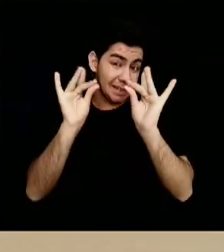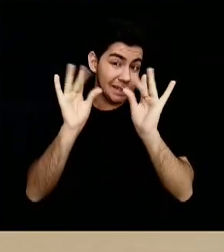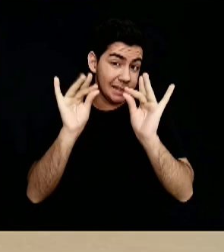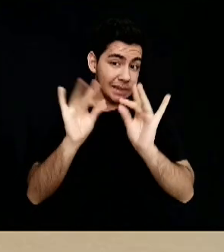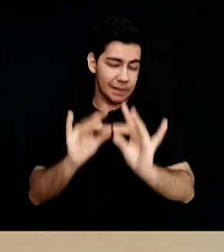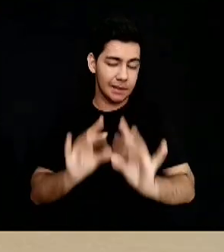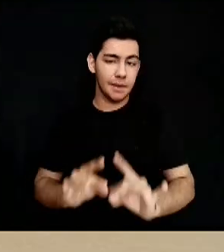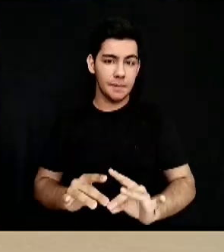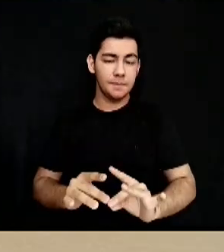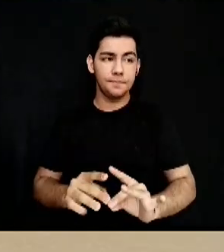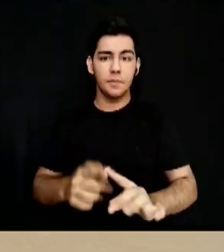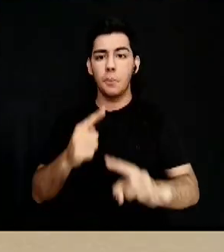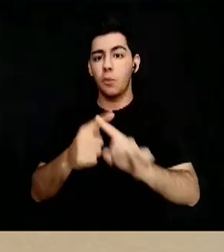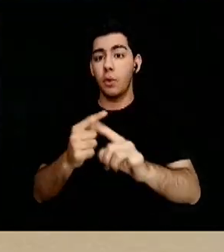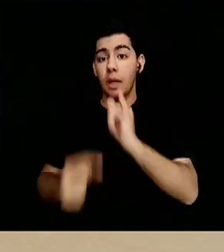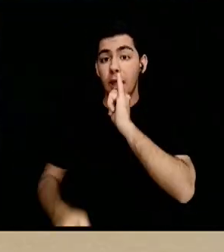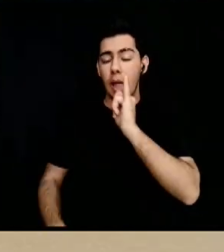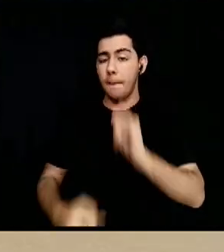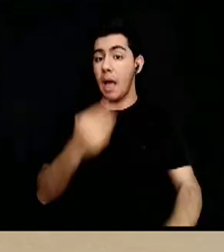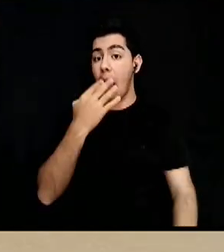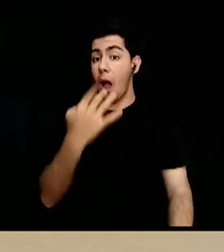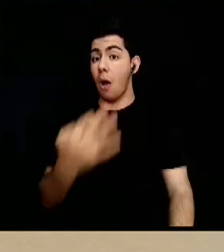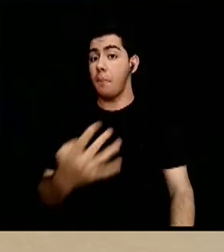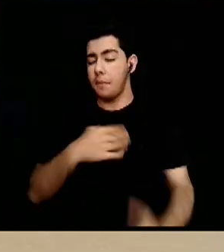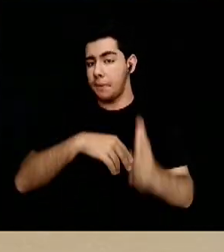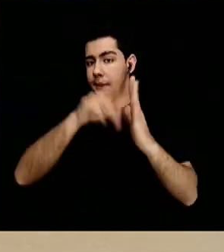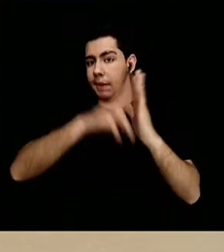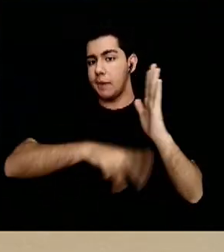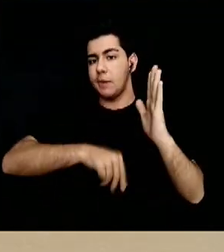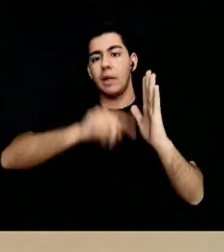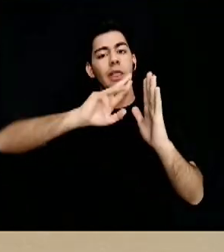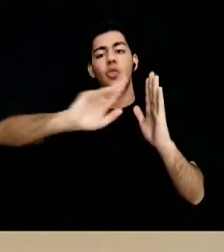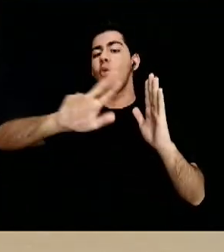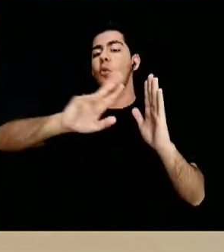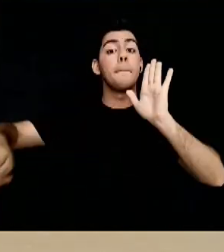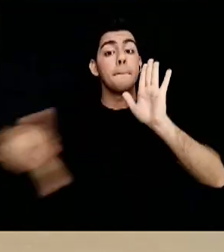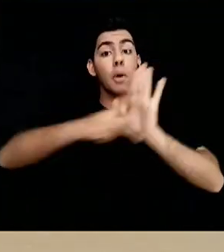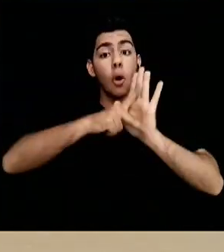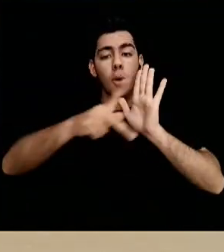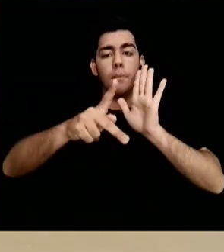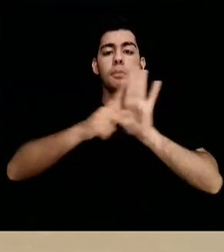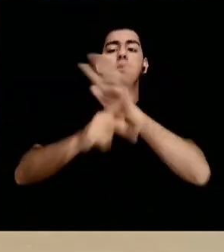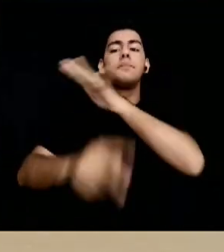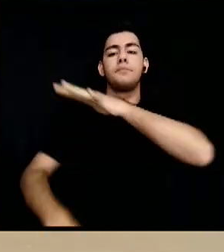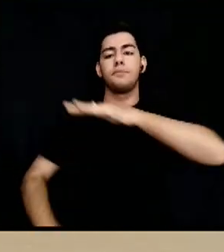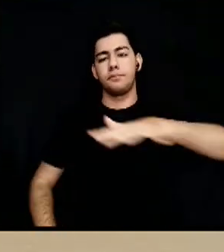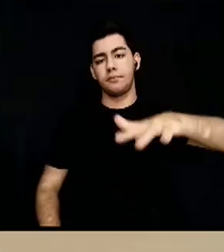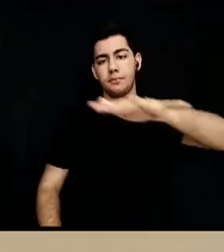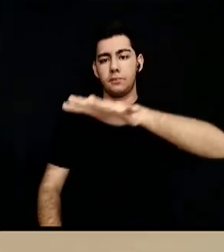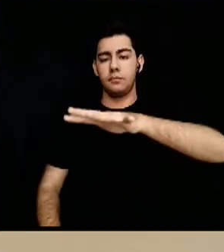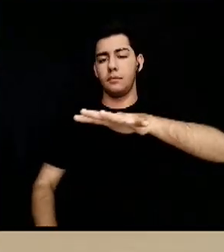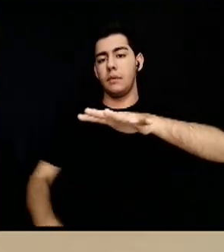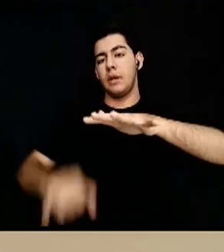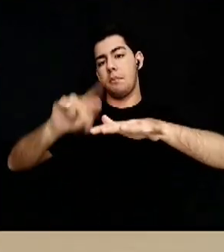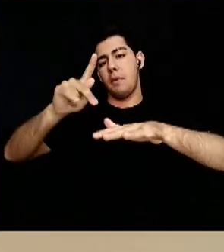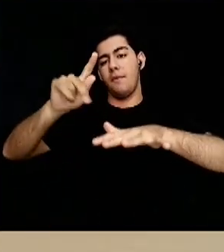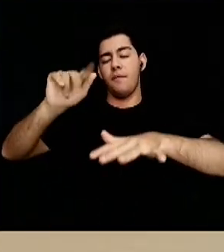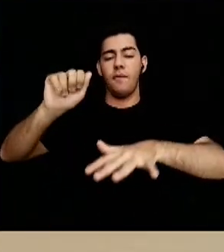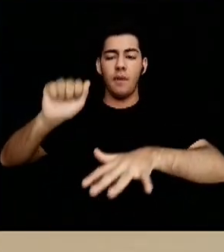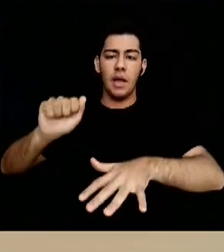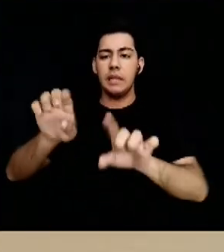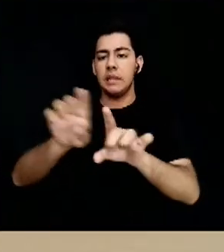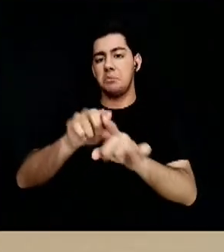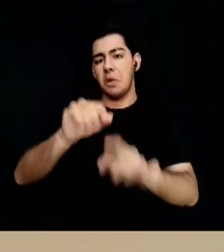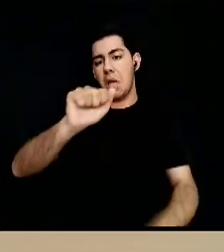por si só, ela não foi feita para isso, tá? Nem a tinta PVA, nem a acrílica, a